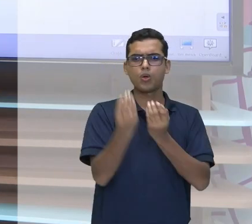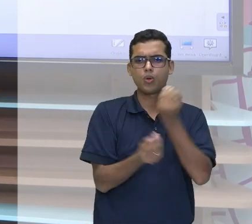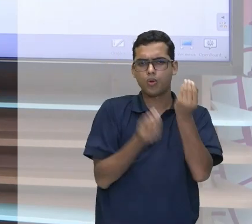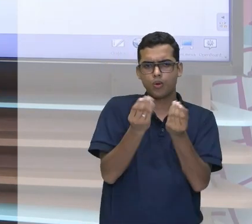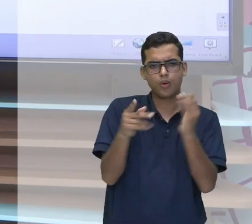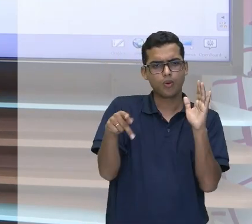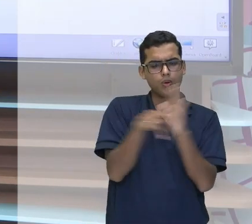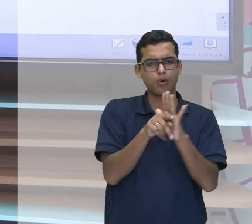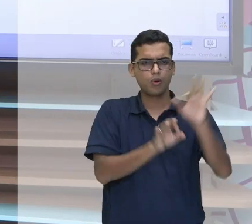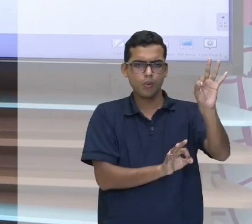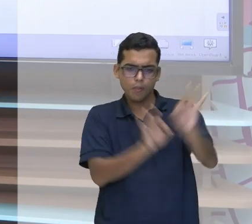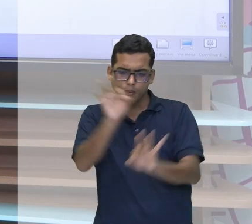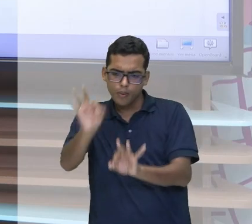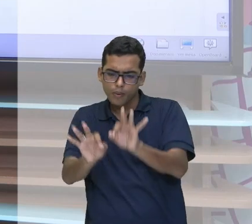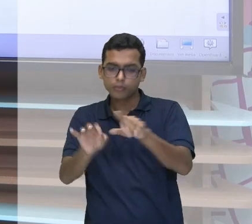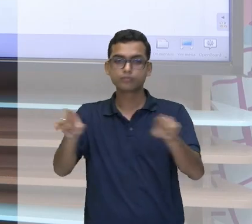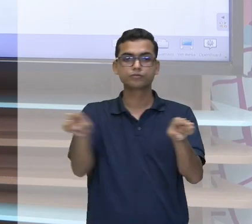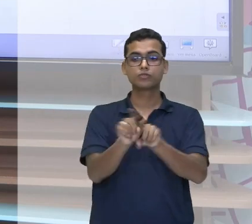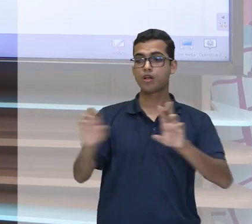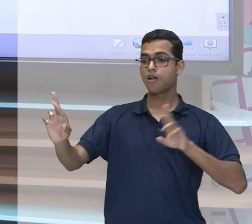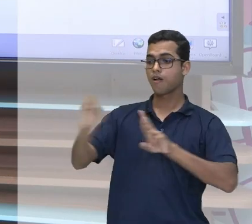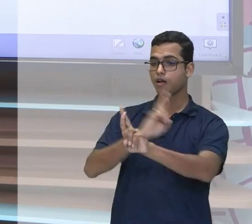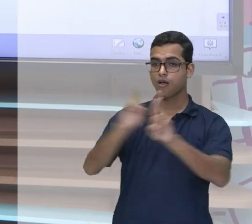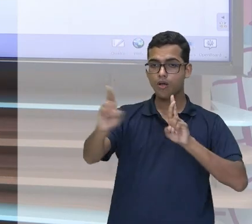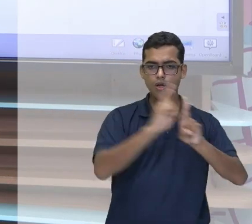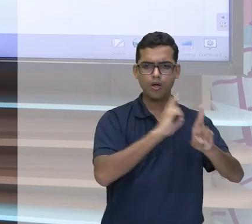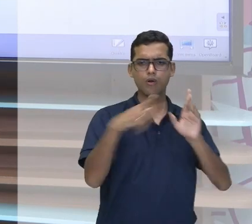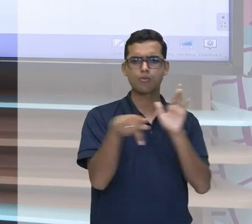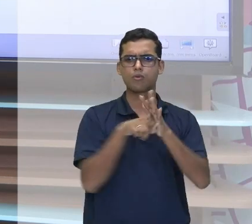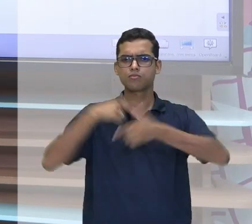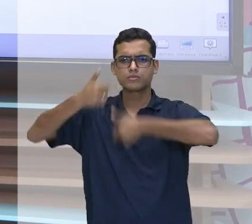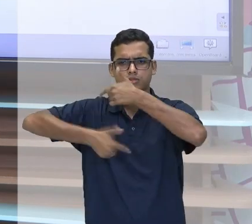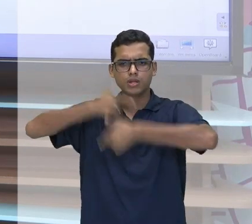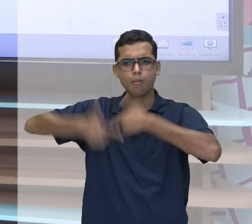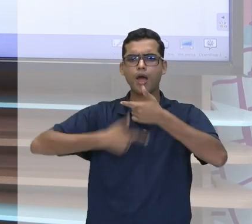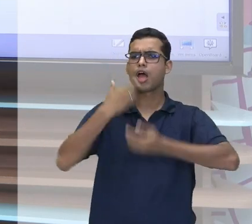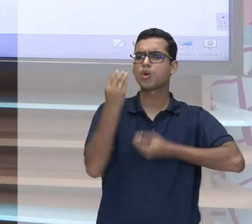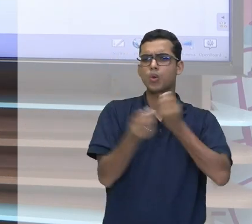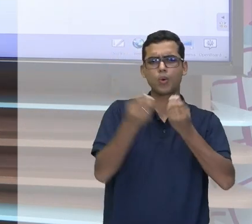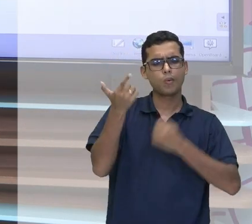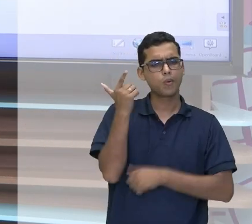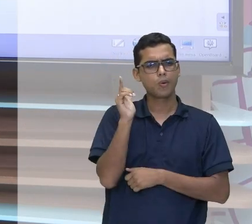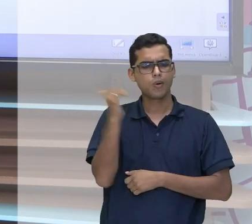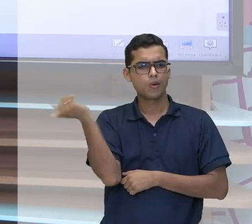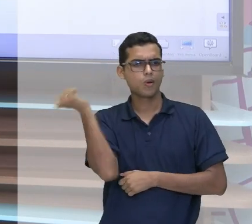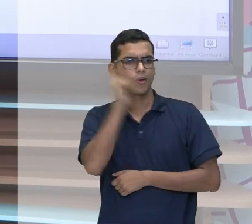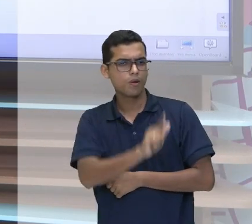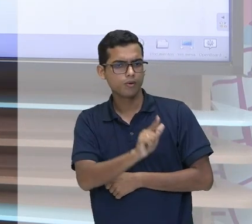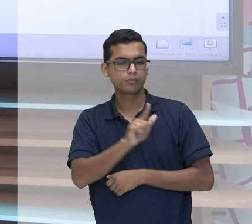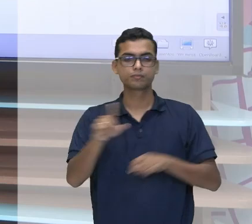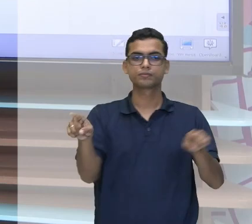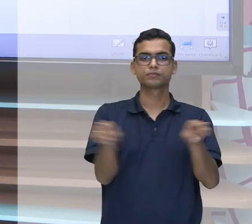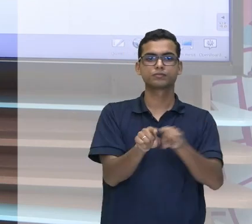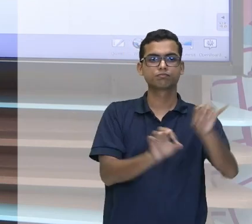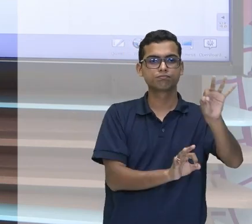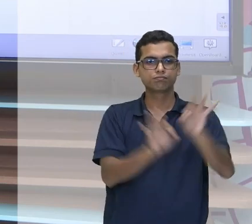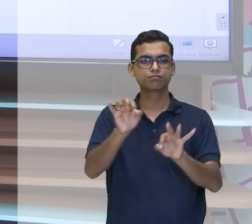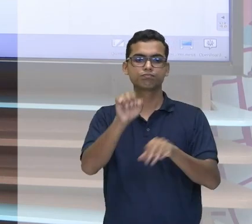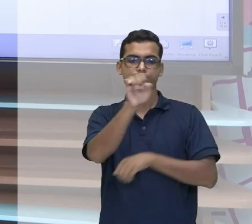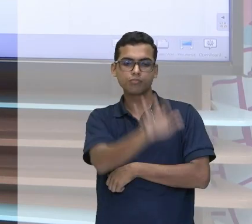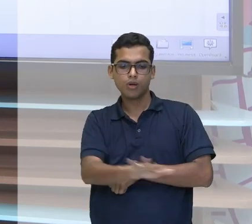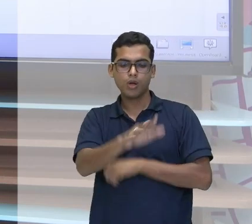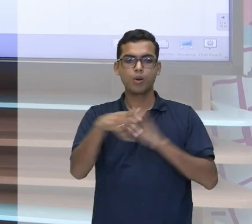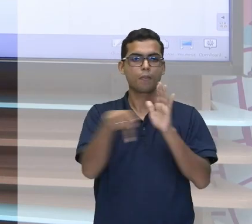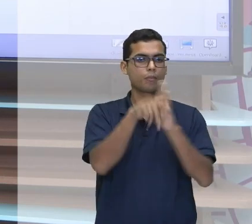se organizar, como serão as relações de trabalho. Então, são os sistemas econômicos que organizam, de uma forma geral, a nossa